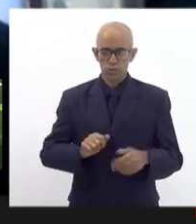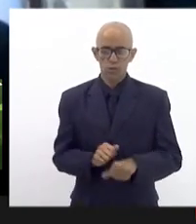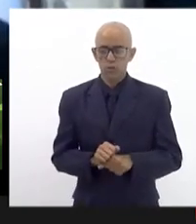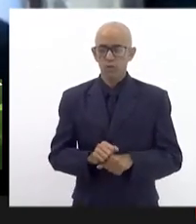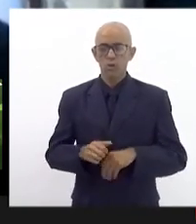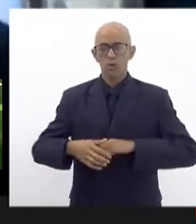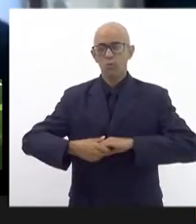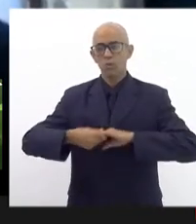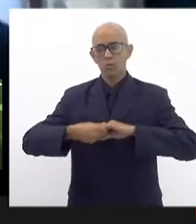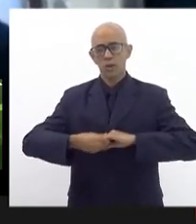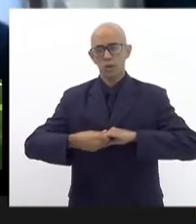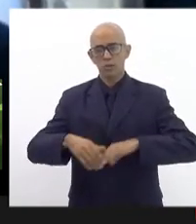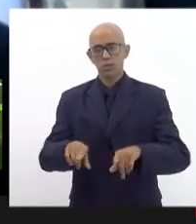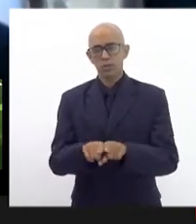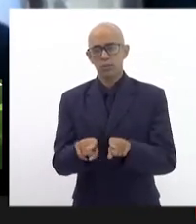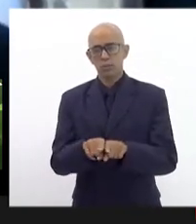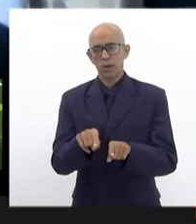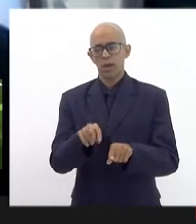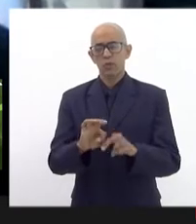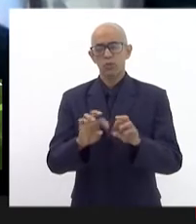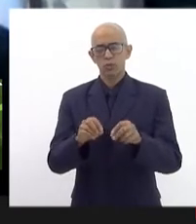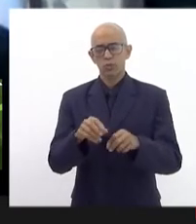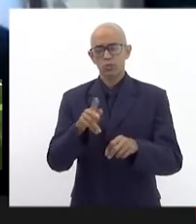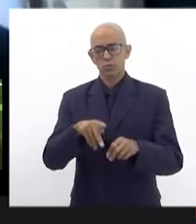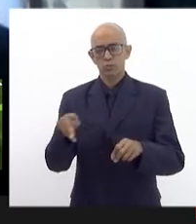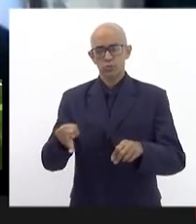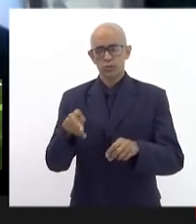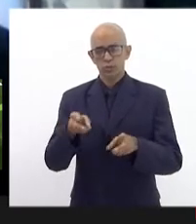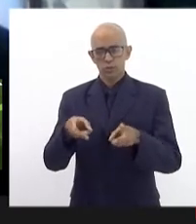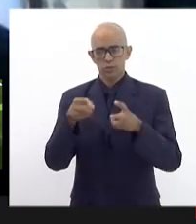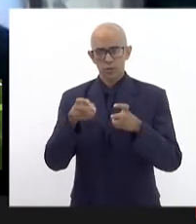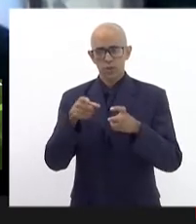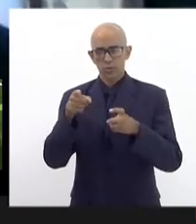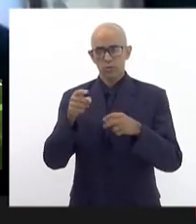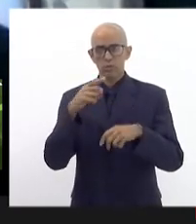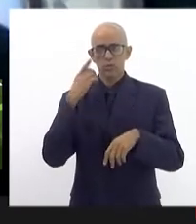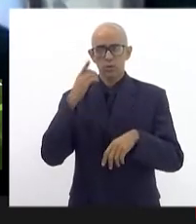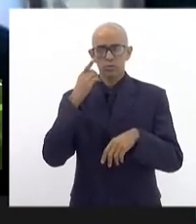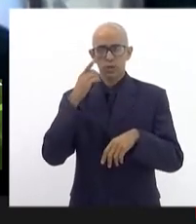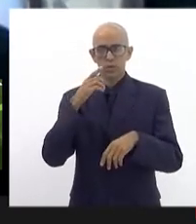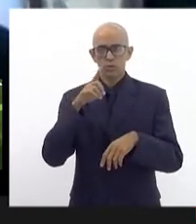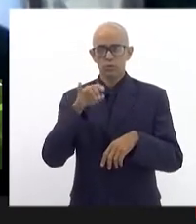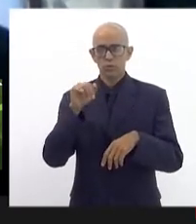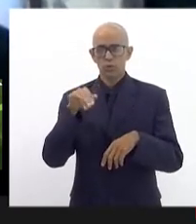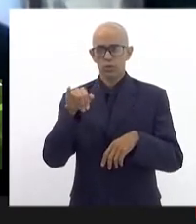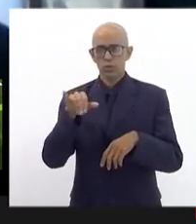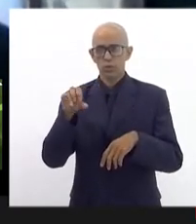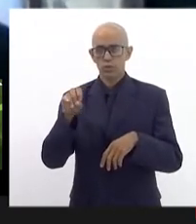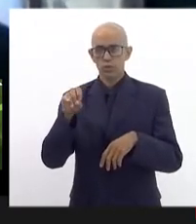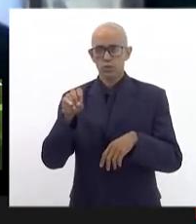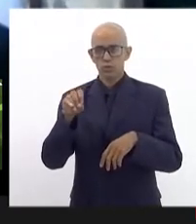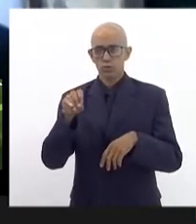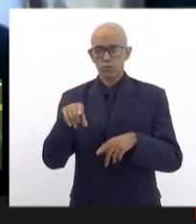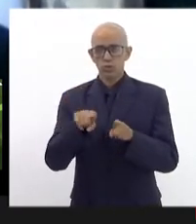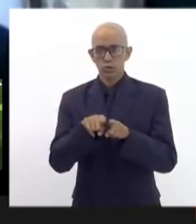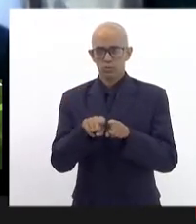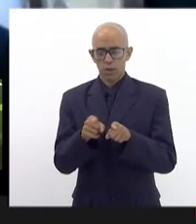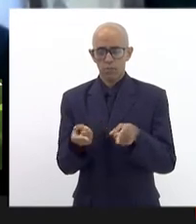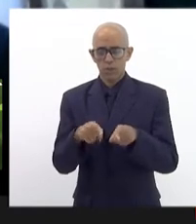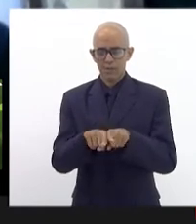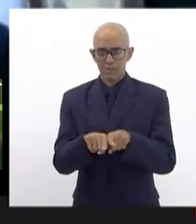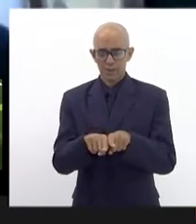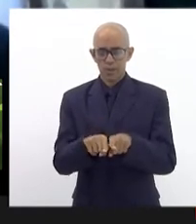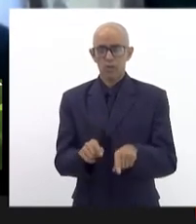Cumprimento professoras, professores. Vejo aqui, bom, deputado Dionísio Lins também, meu parceiro. Vejo